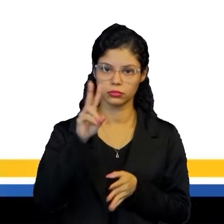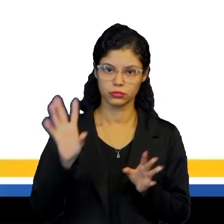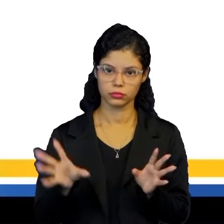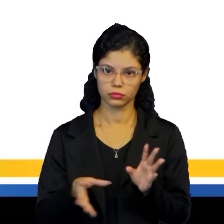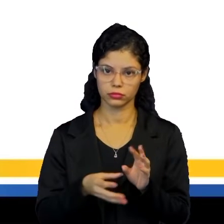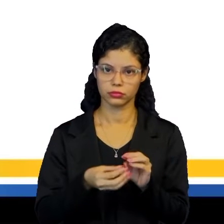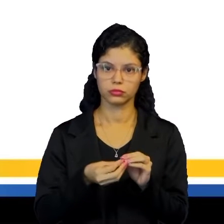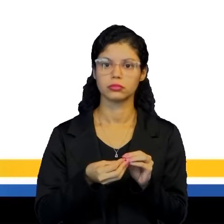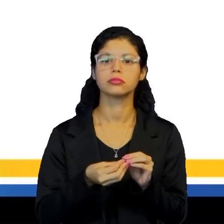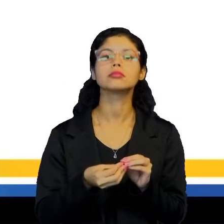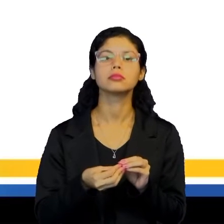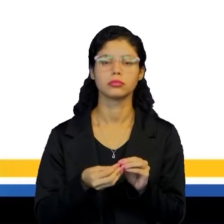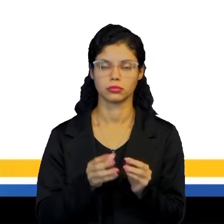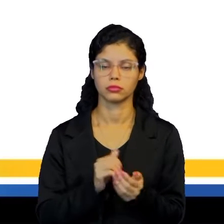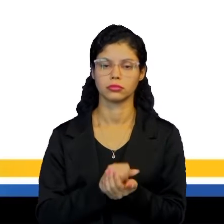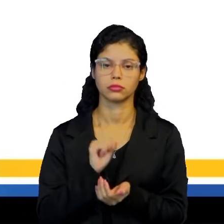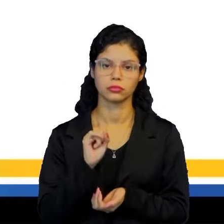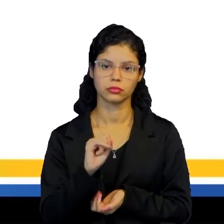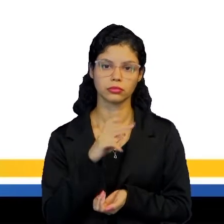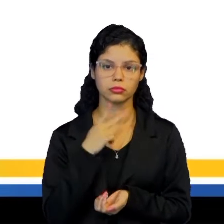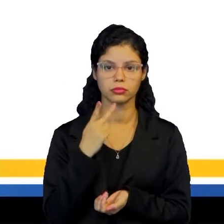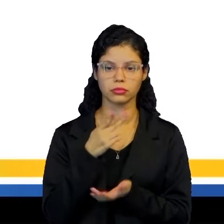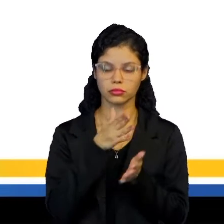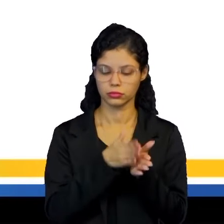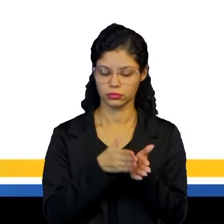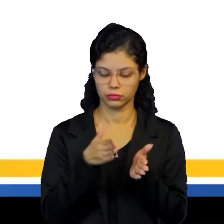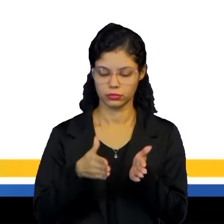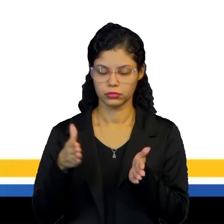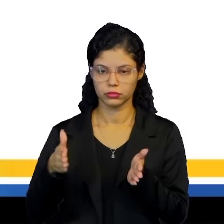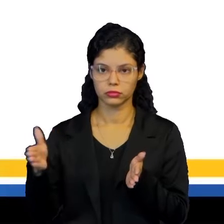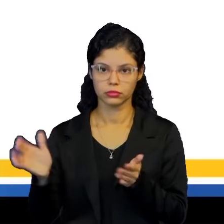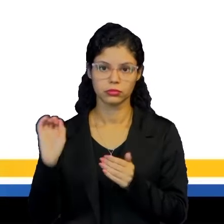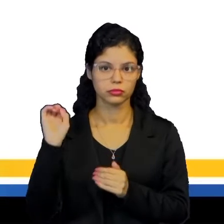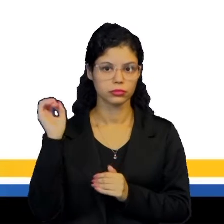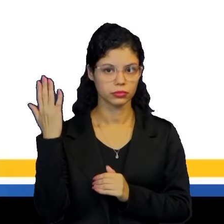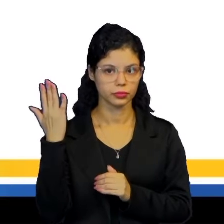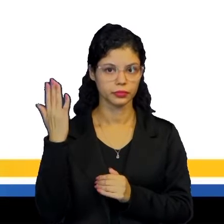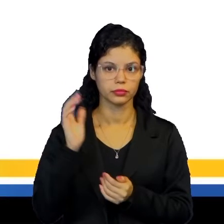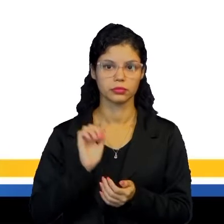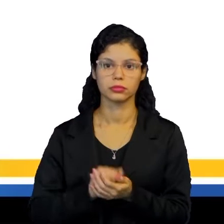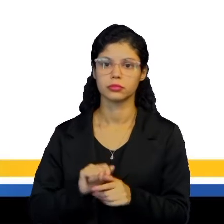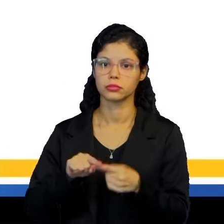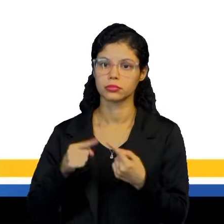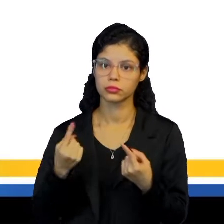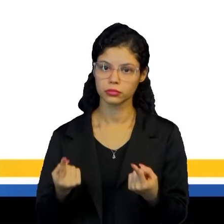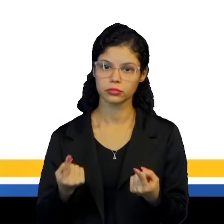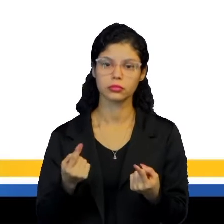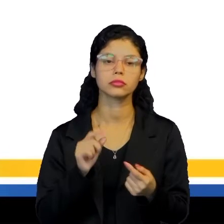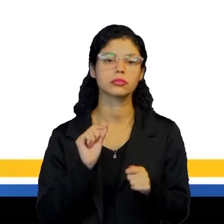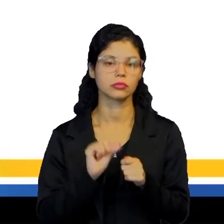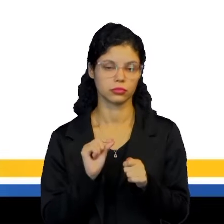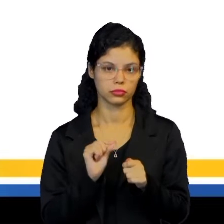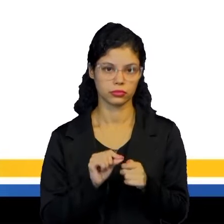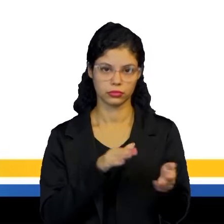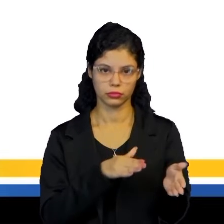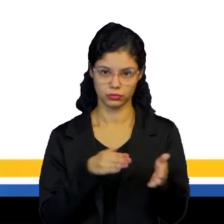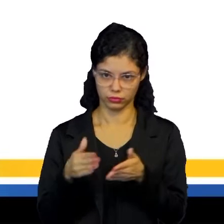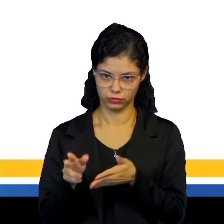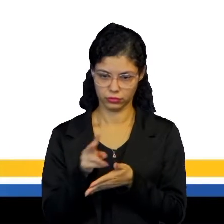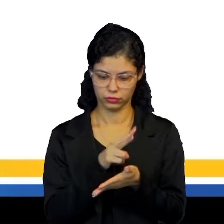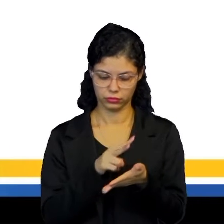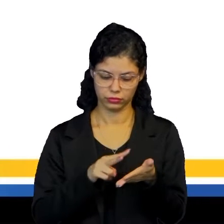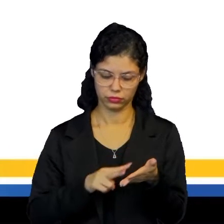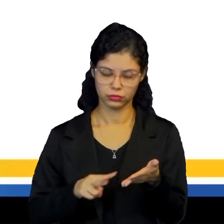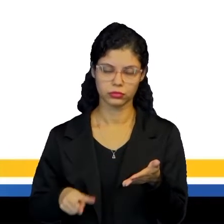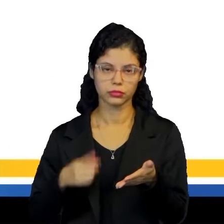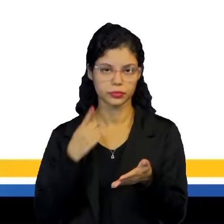complexo, tá? Se eu for falar passo a passo nesse caso aí. Mas nesse caso, eu vou fazer a parte dessa